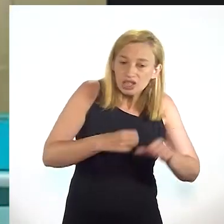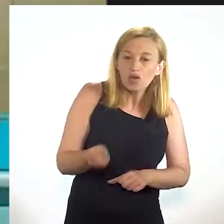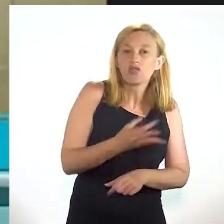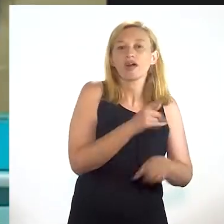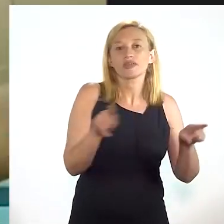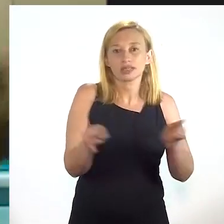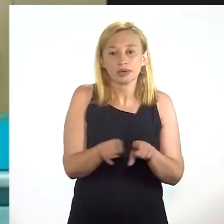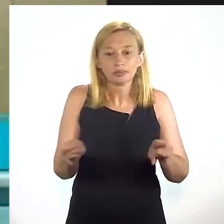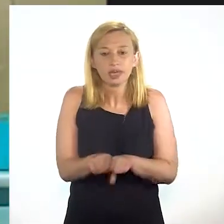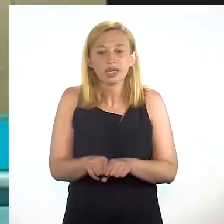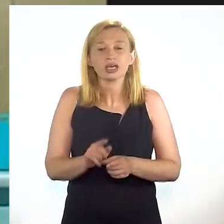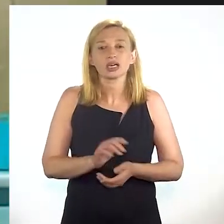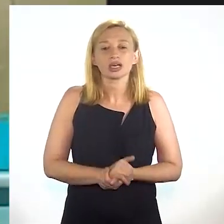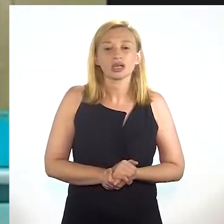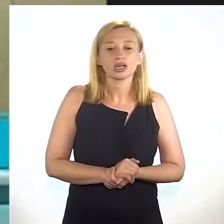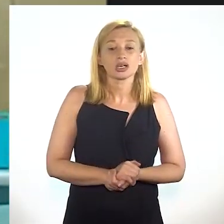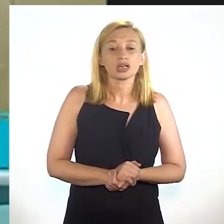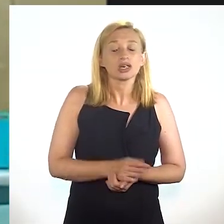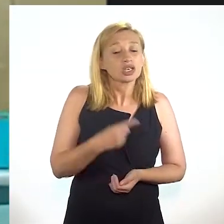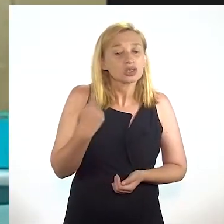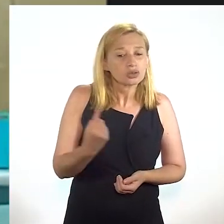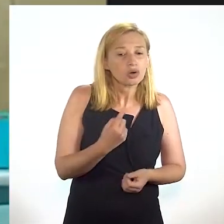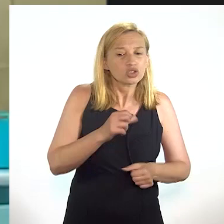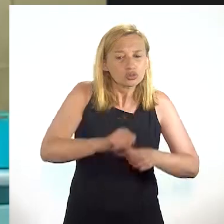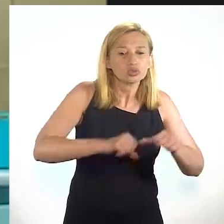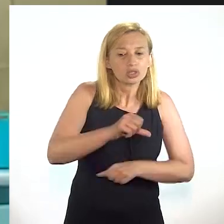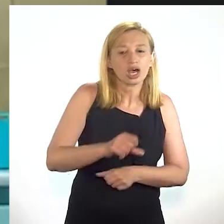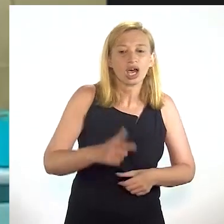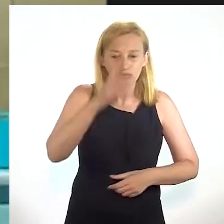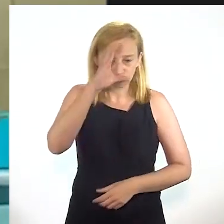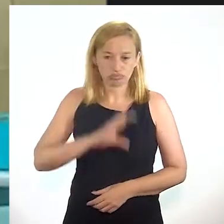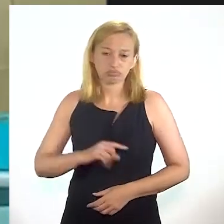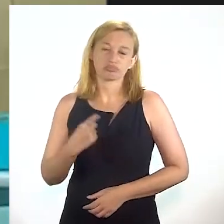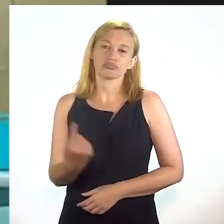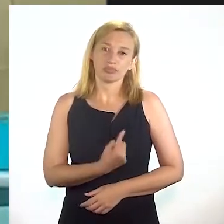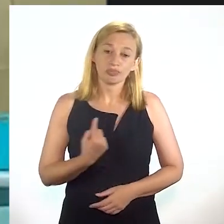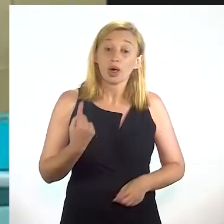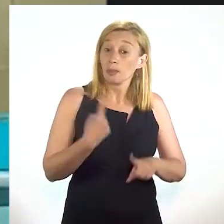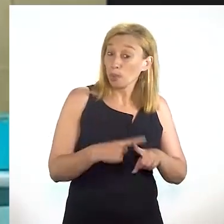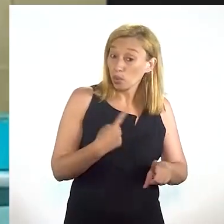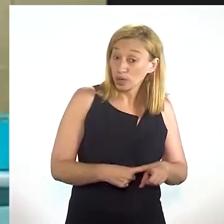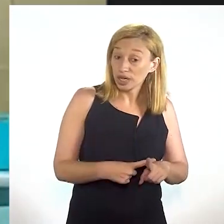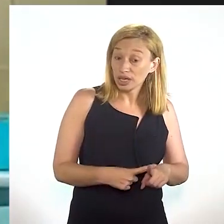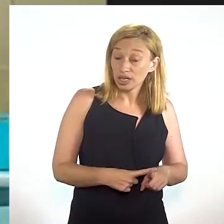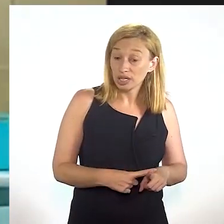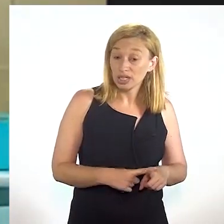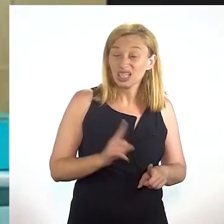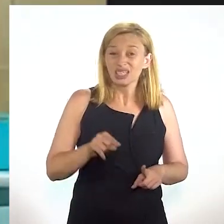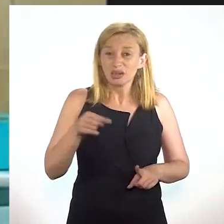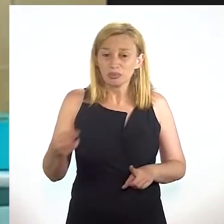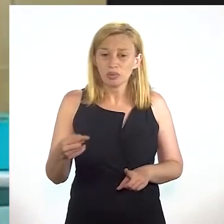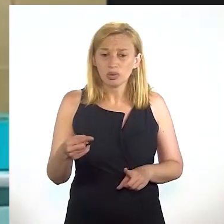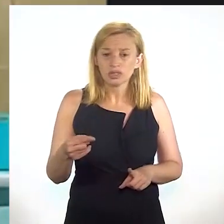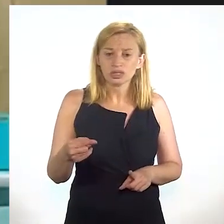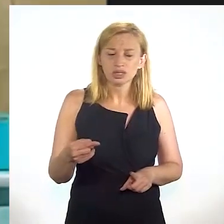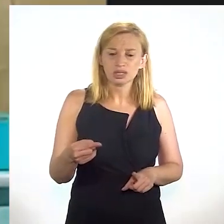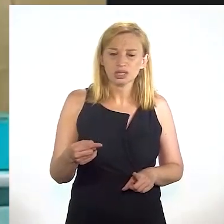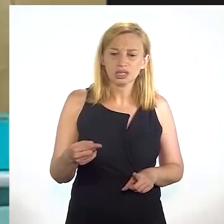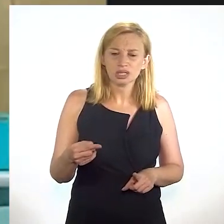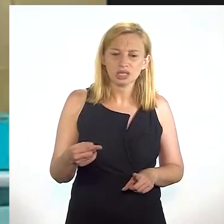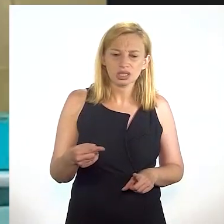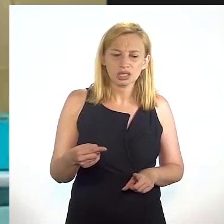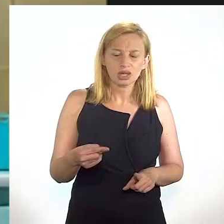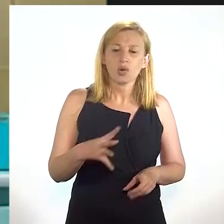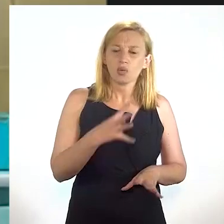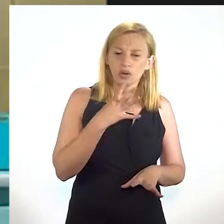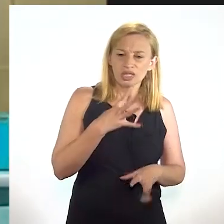refazer também, se inovar, né? E a gente também mudar os nossos comportamentos, porque uma das coisas